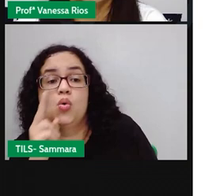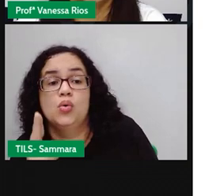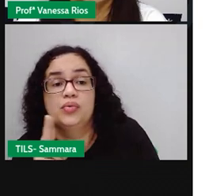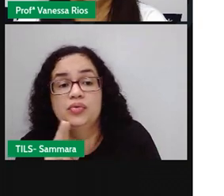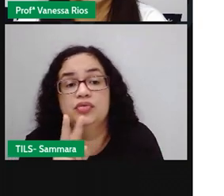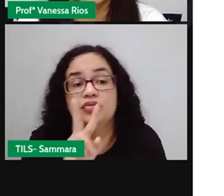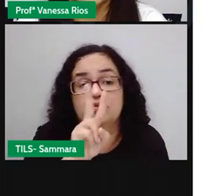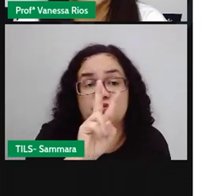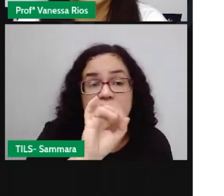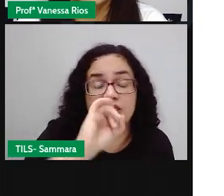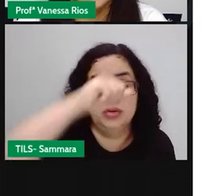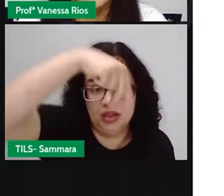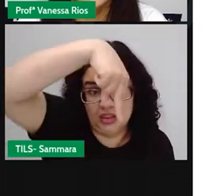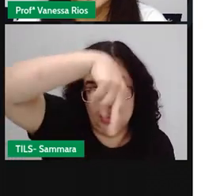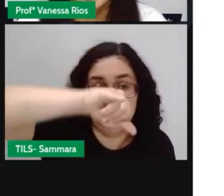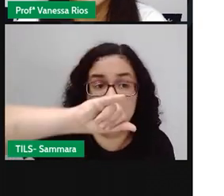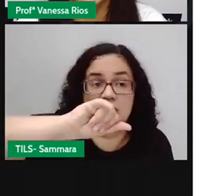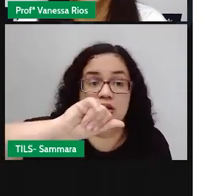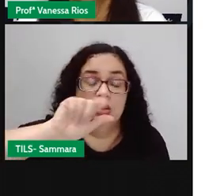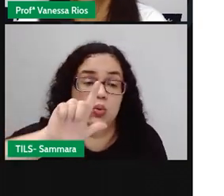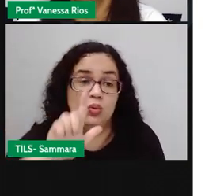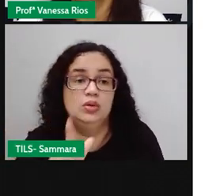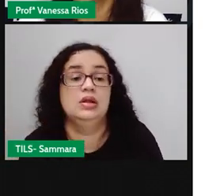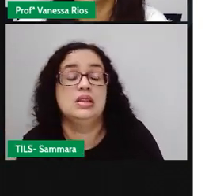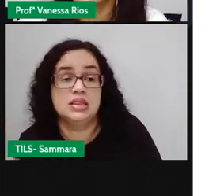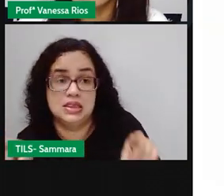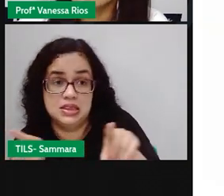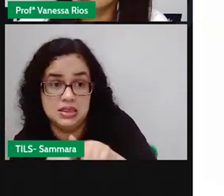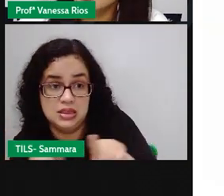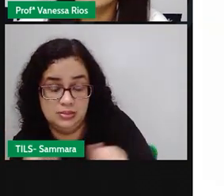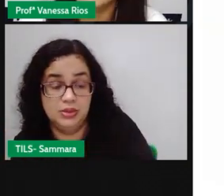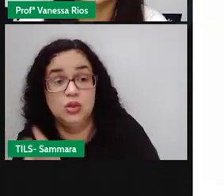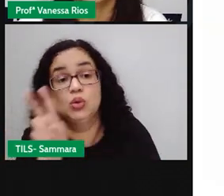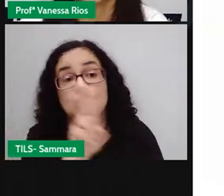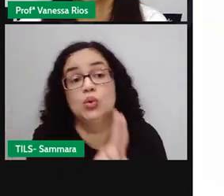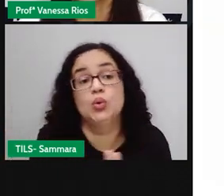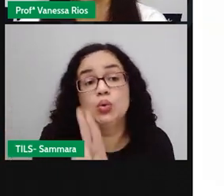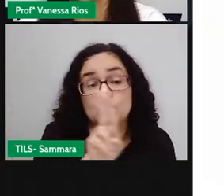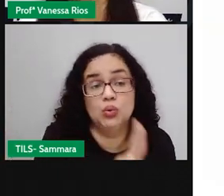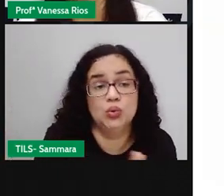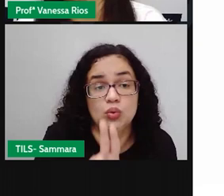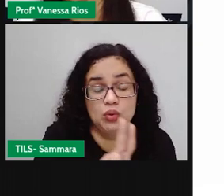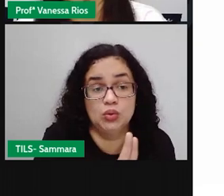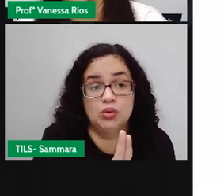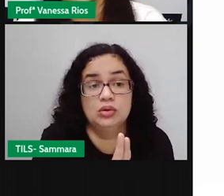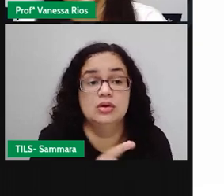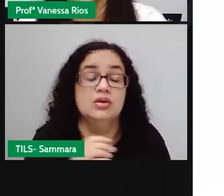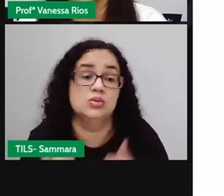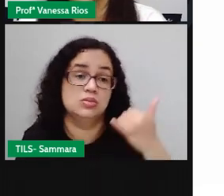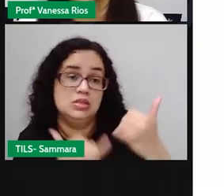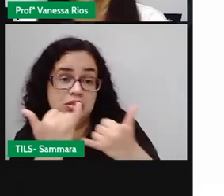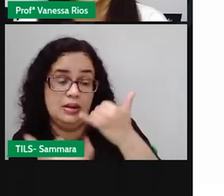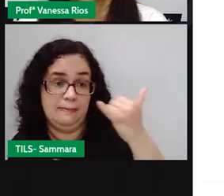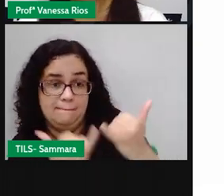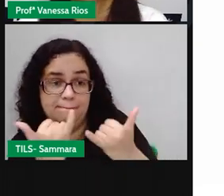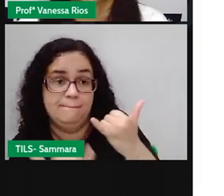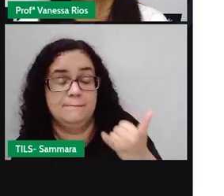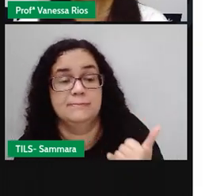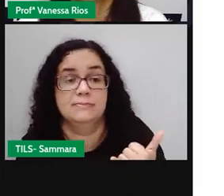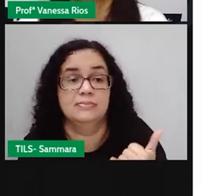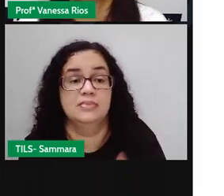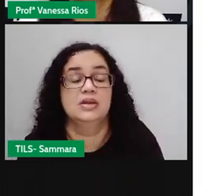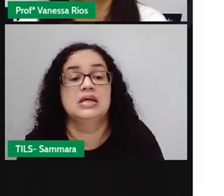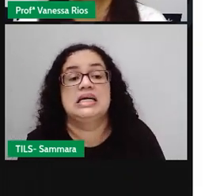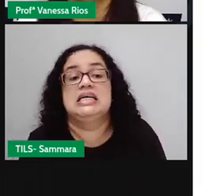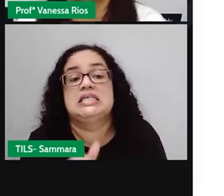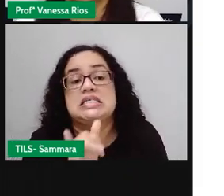né? Que é um material aí emborrachado, também é utilizado aí para a produção dos brinquedos. Permitem aí